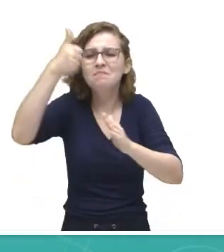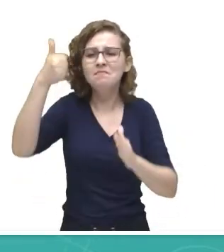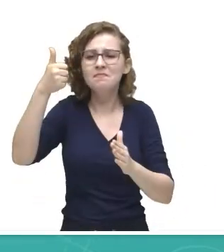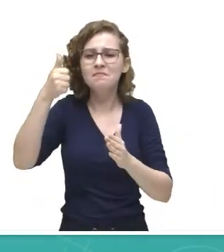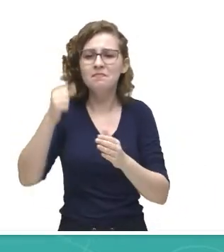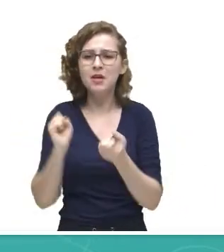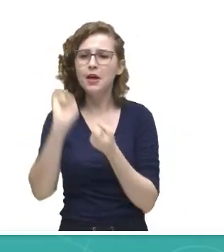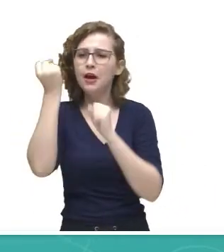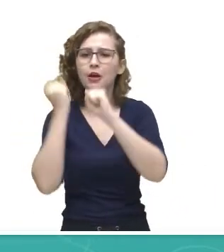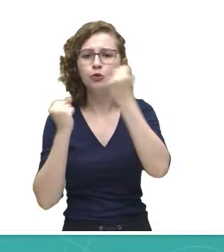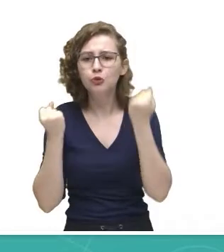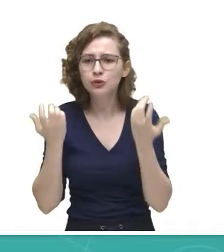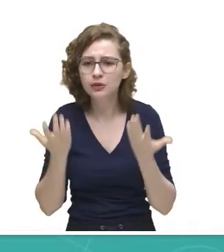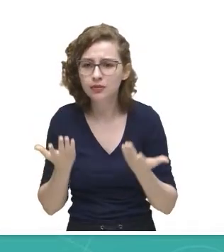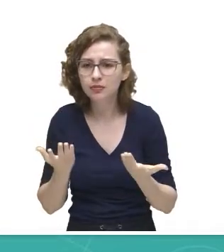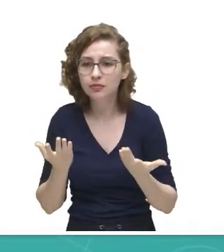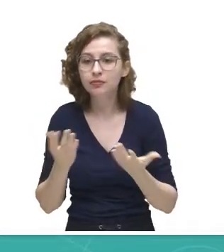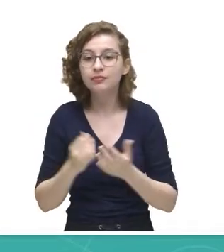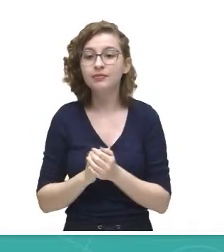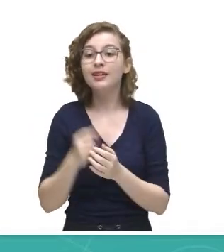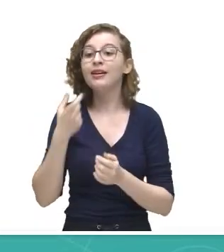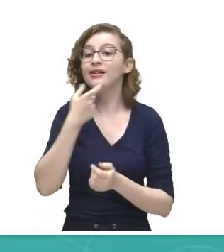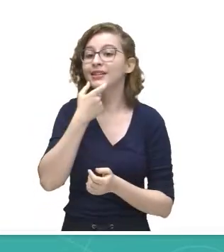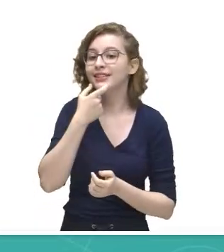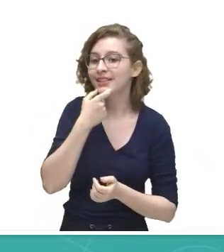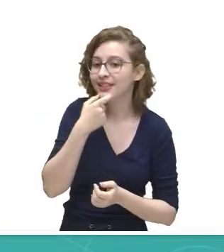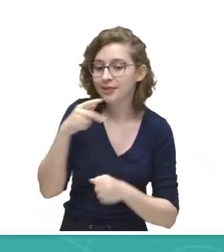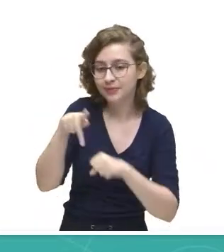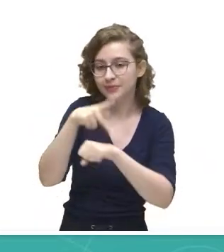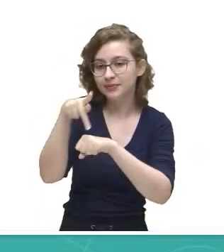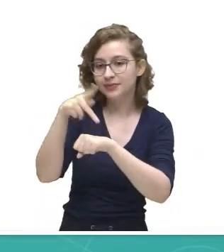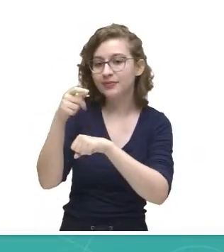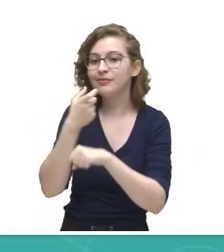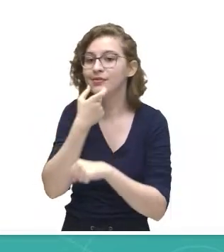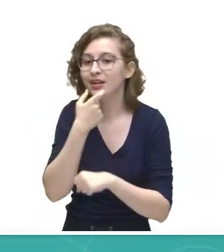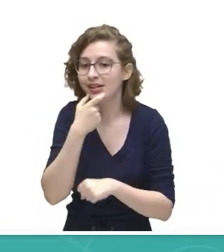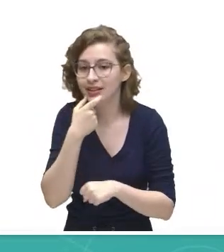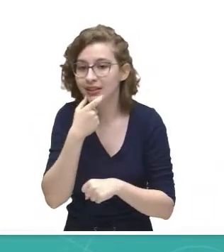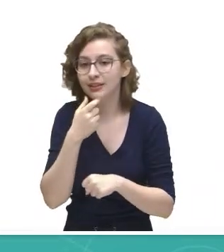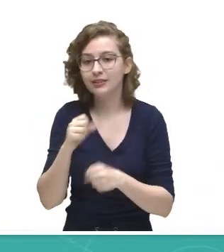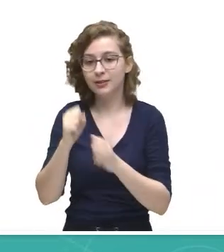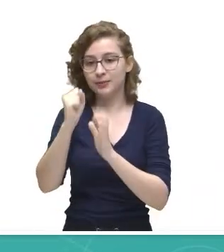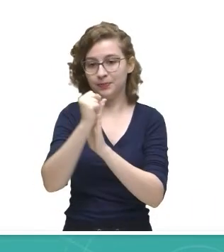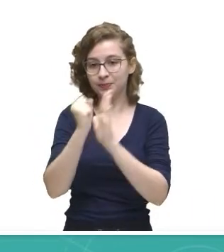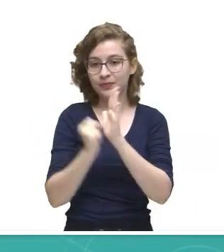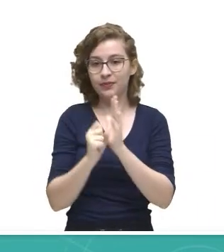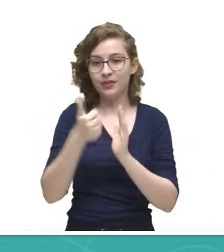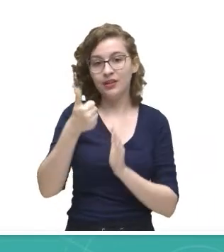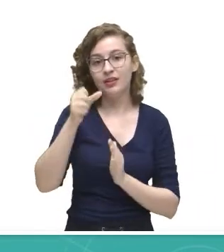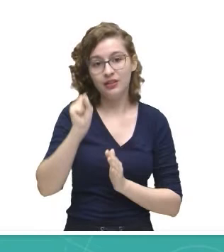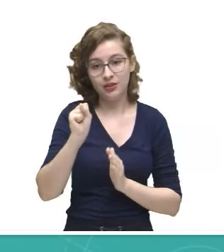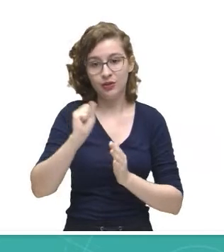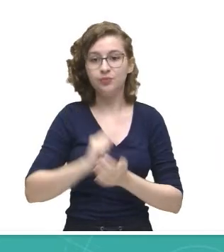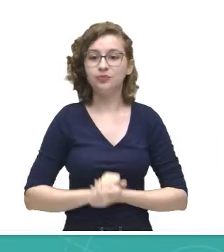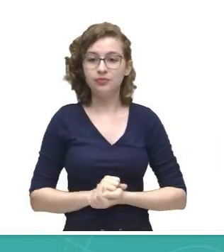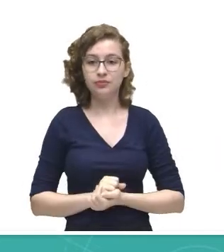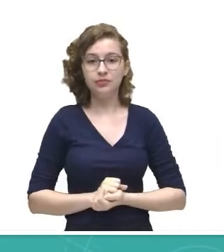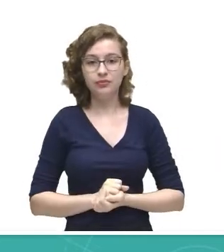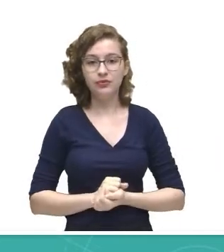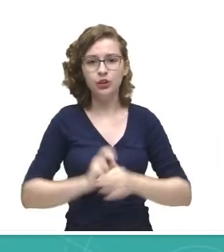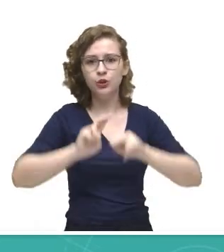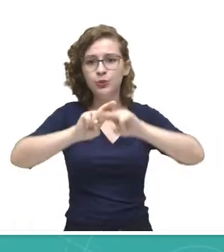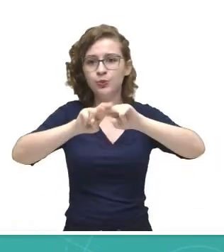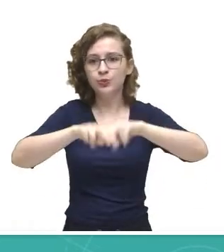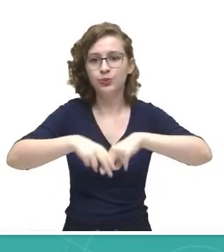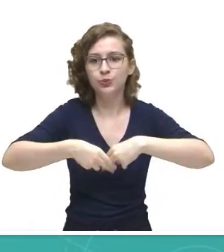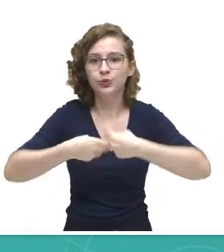Inglaterra, no século XVIII. E por que surgiu lá e não em outras partes? Vamos ver os motivos que